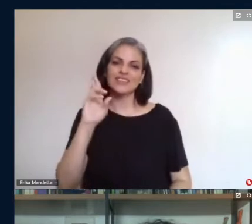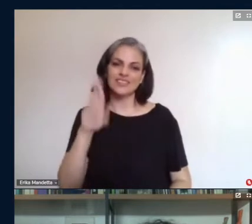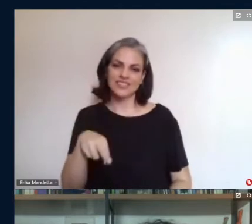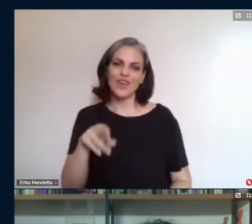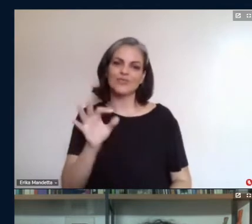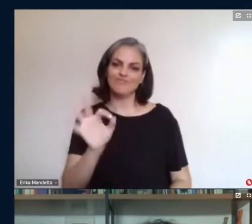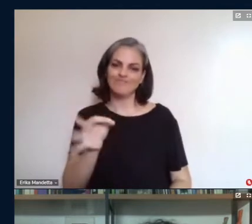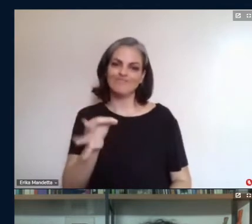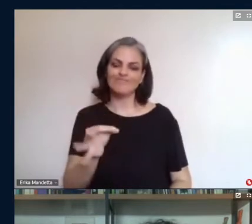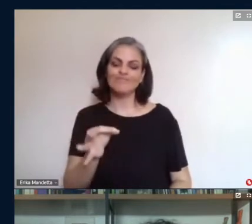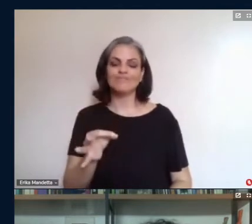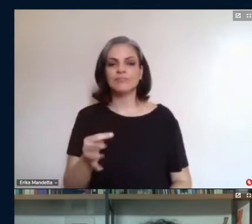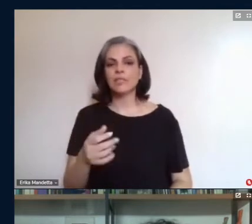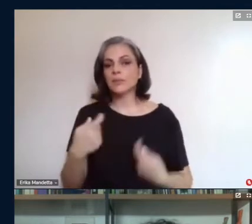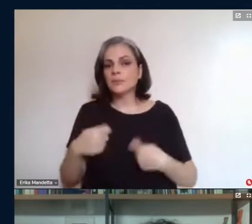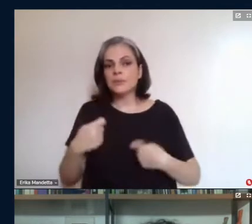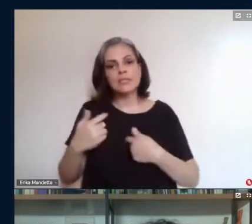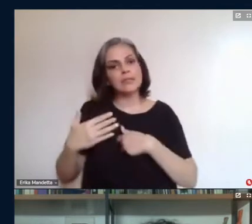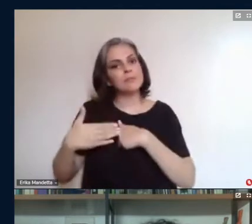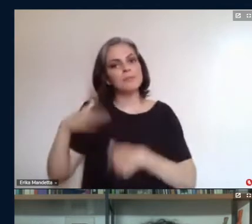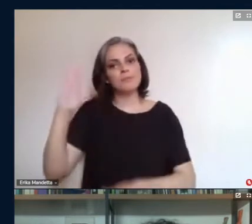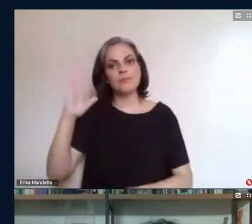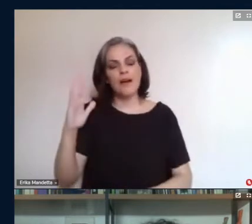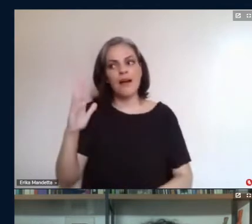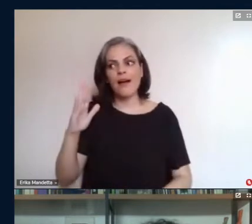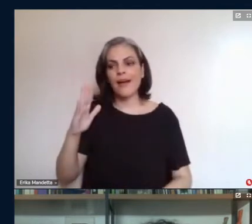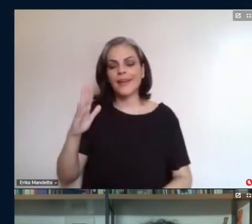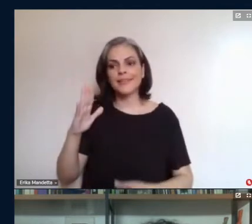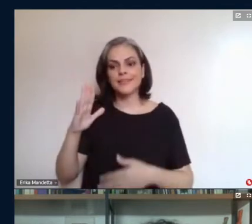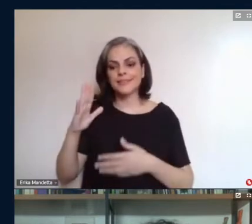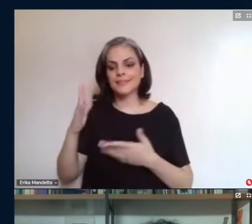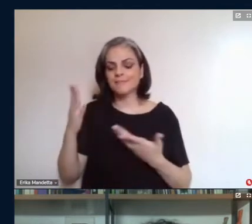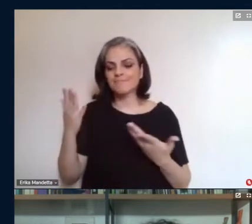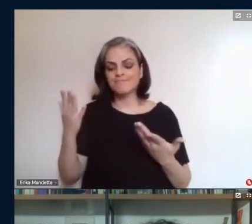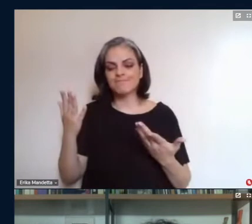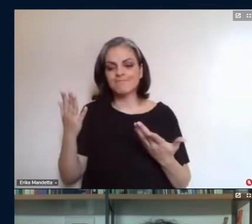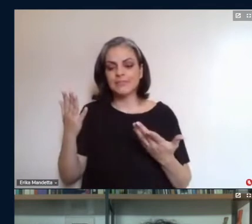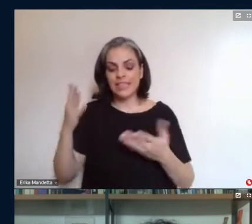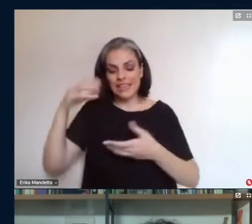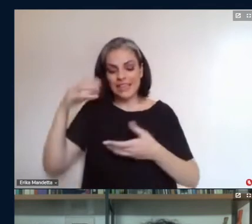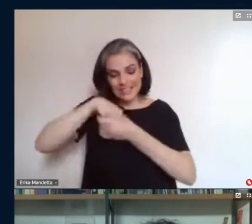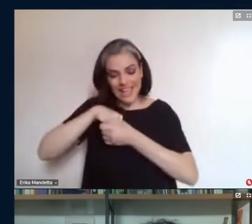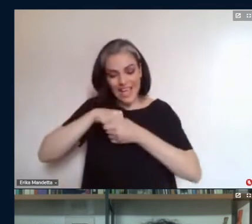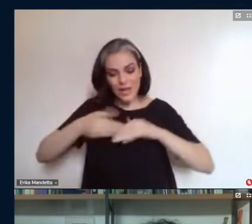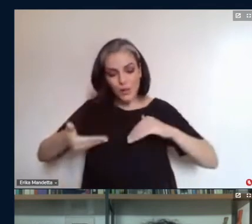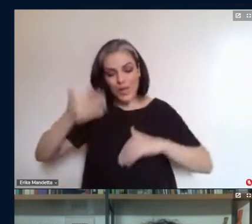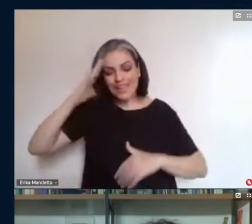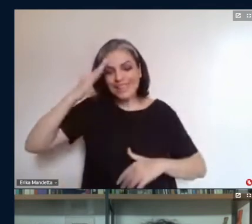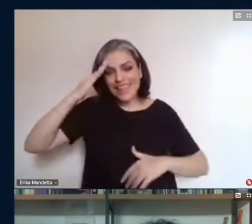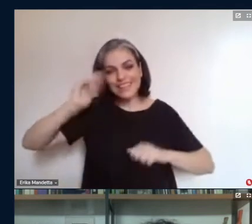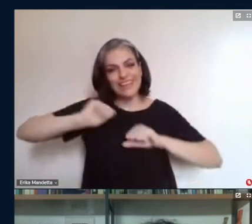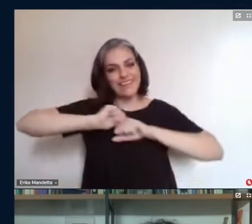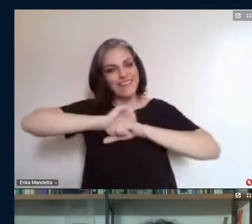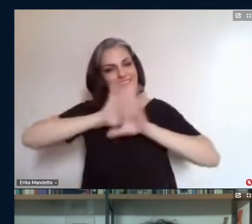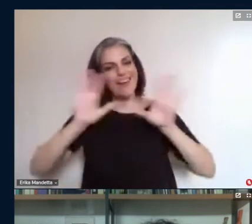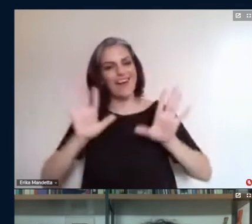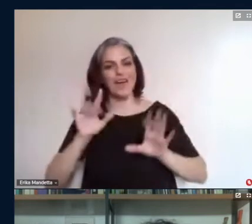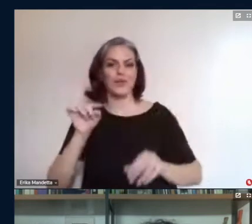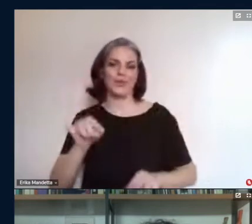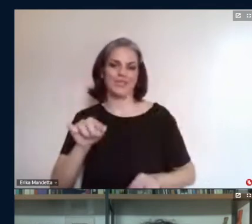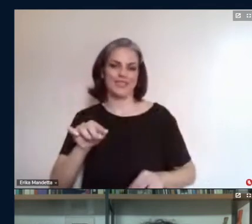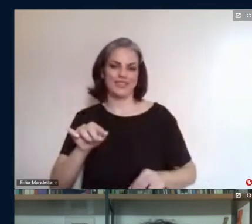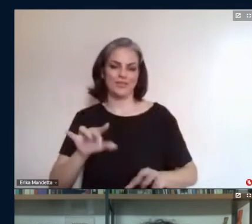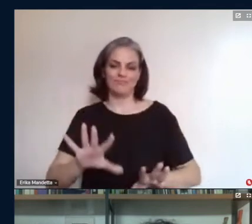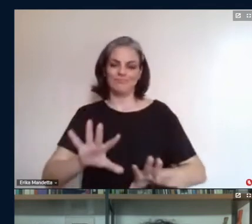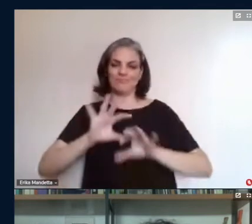muito mais imputido ali dentro, tem que ser muito mais difundido essa questão, essa noção